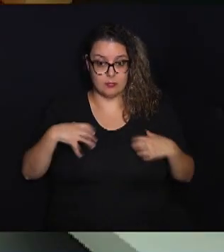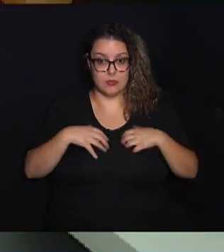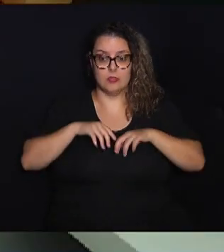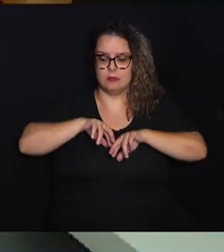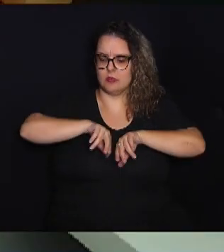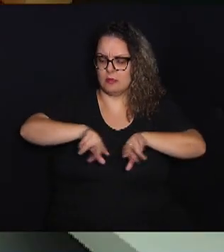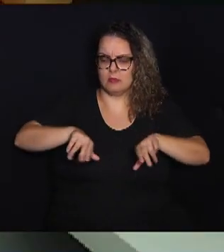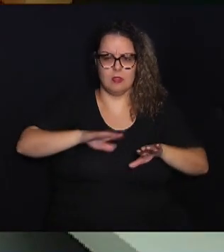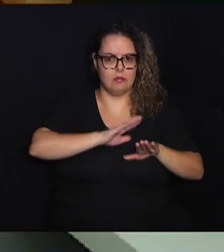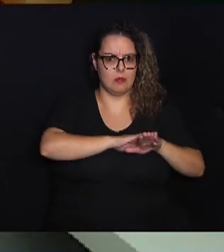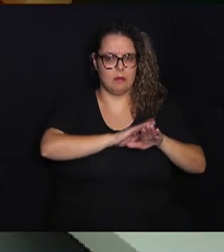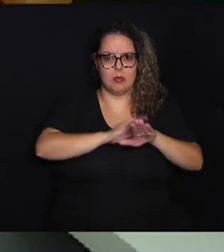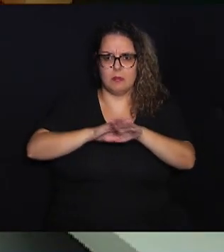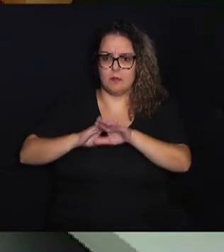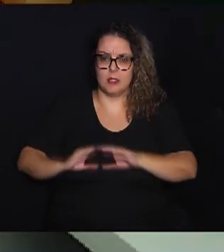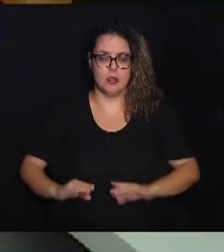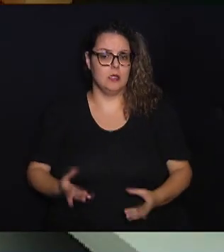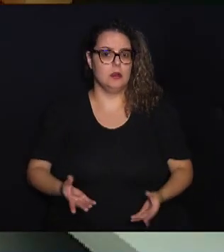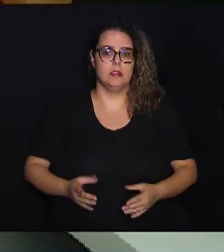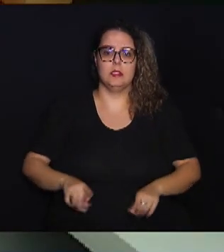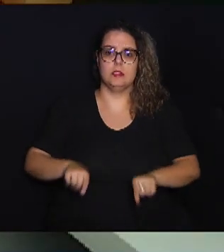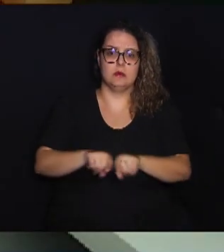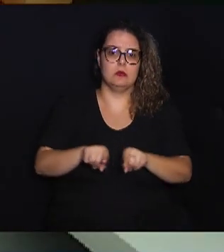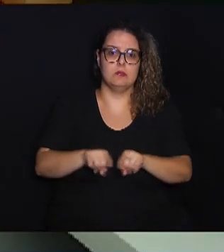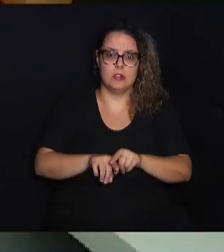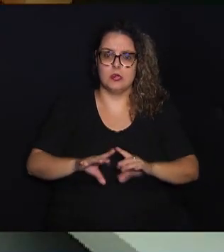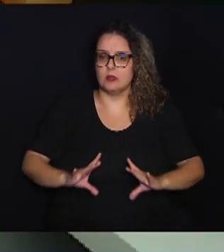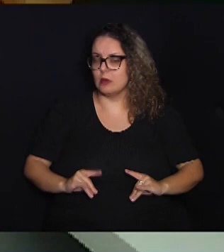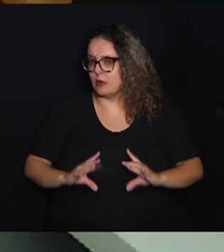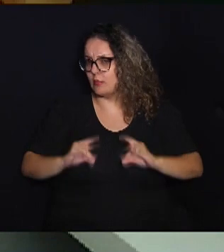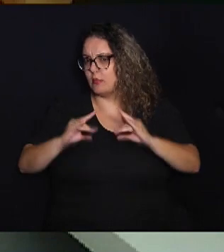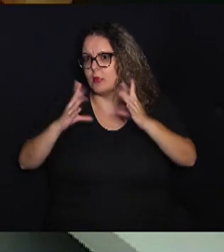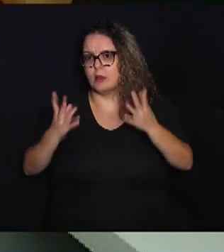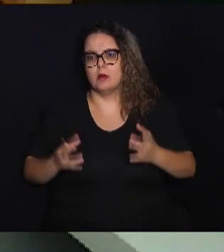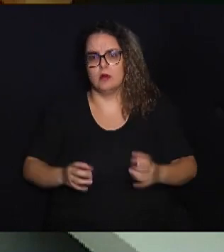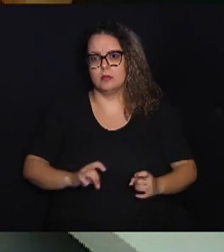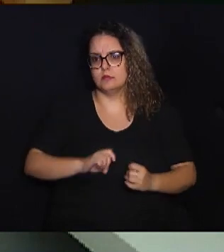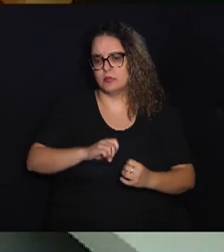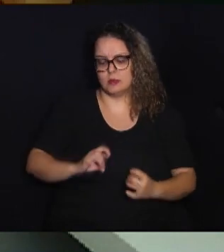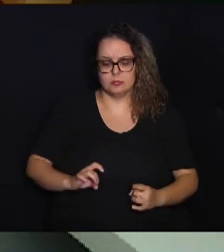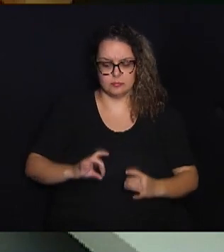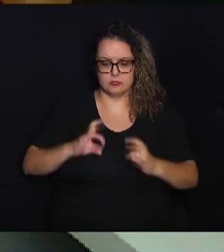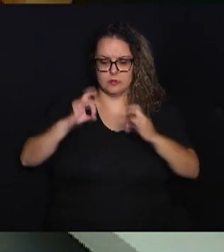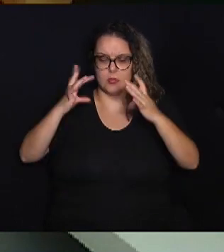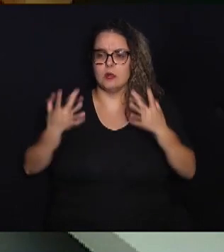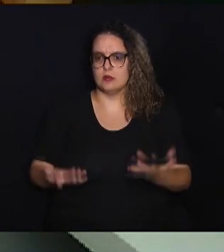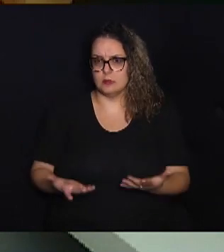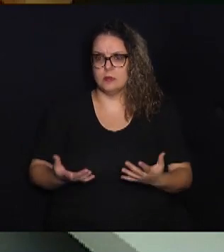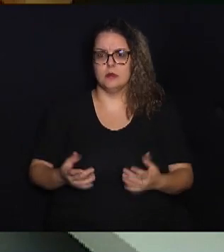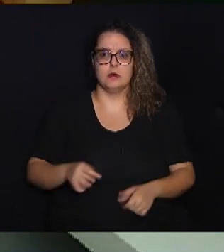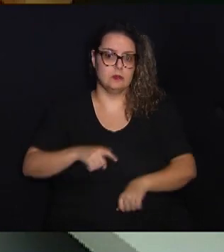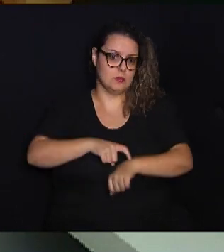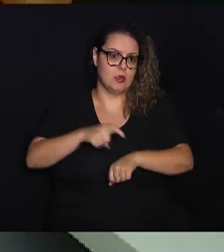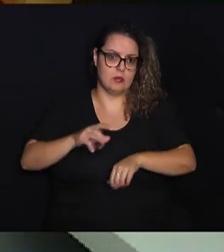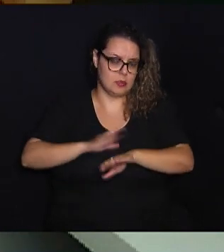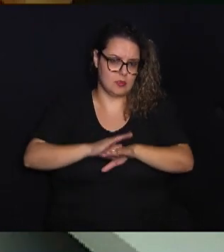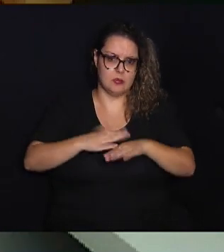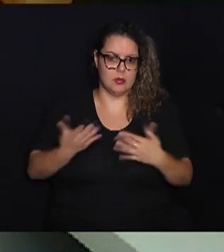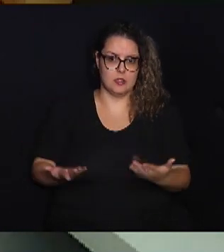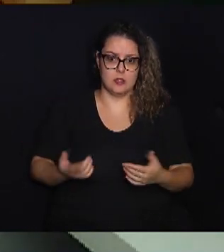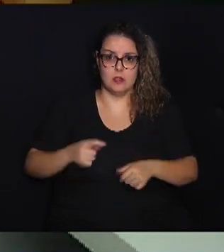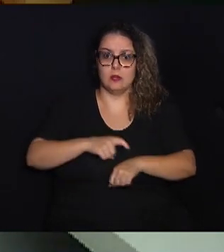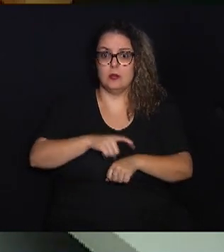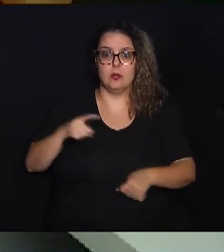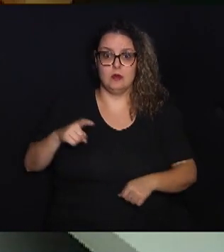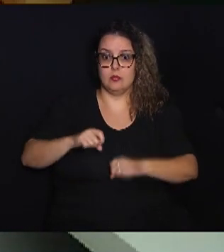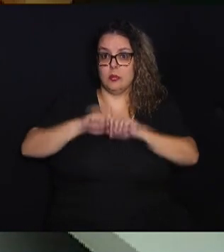de funções e hormônios que são secretados em períodos específicos do dia. Vou dar um exemplo: quando a gente acorda, tem um pico de